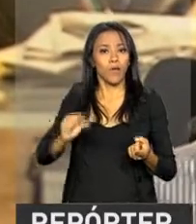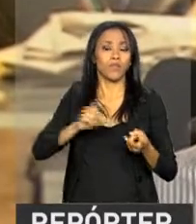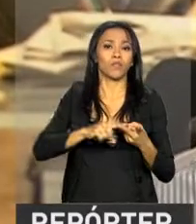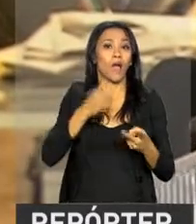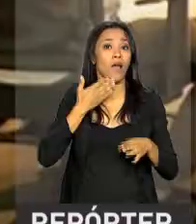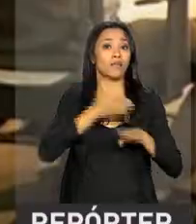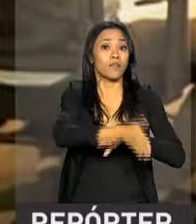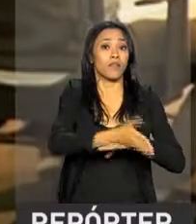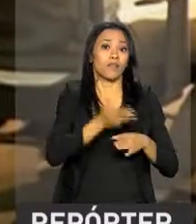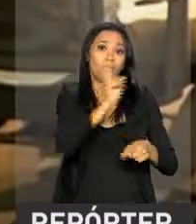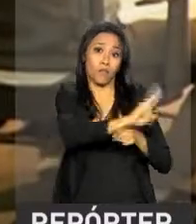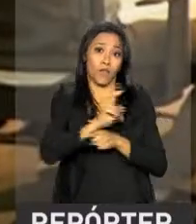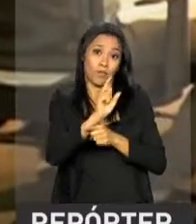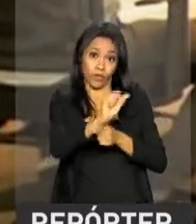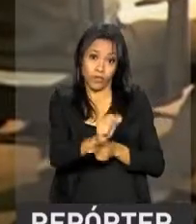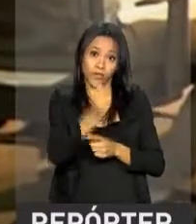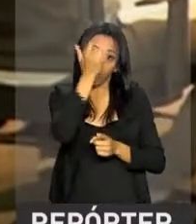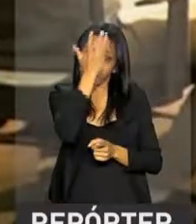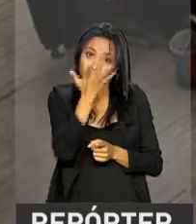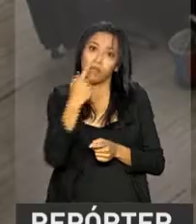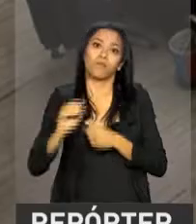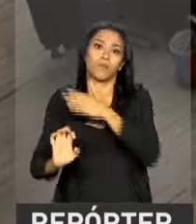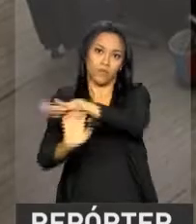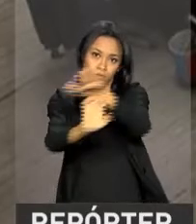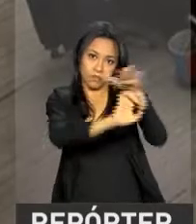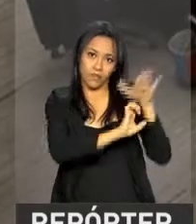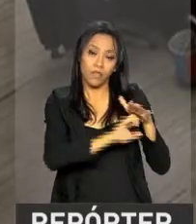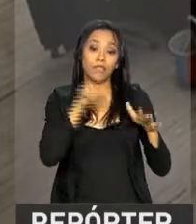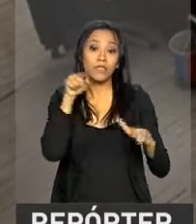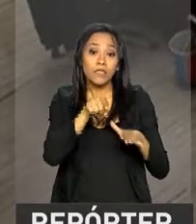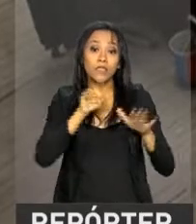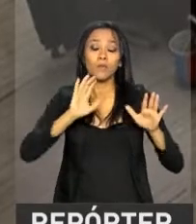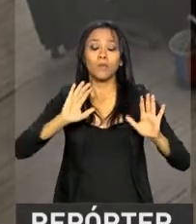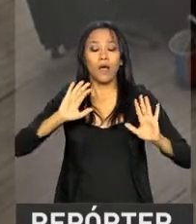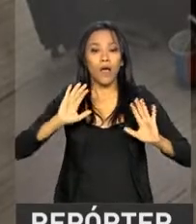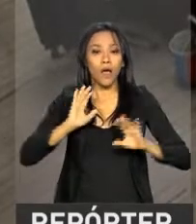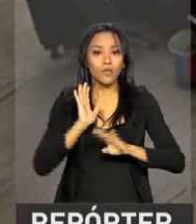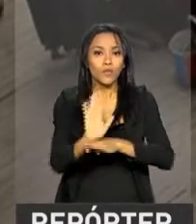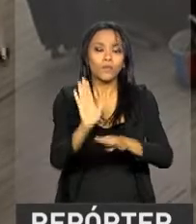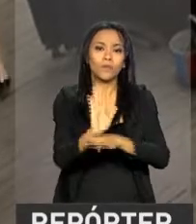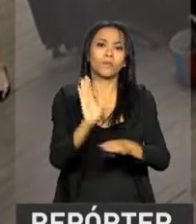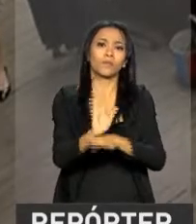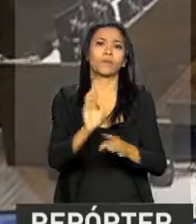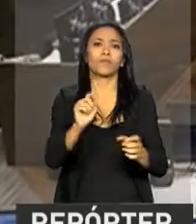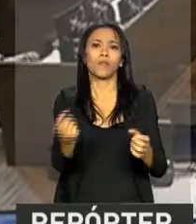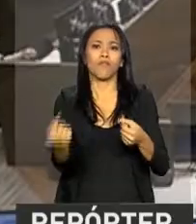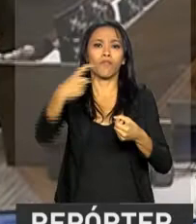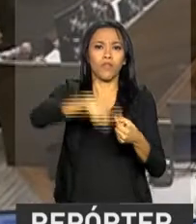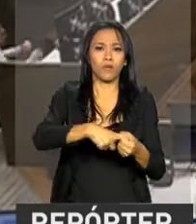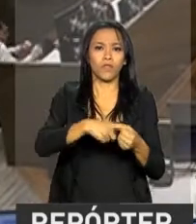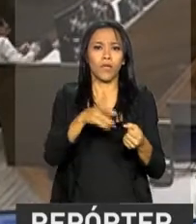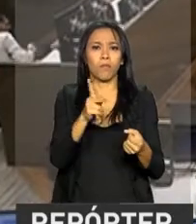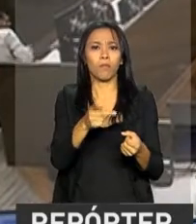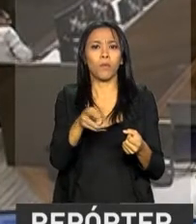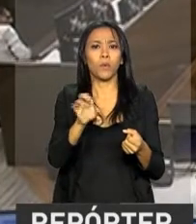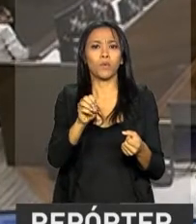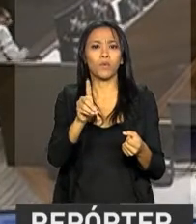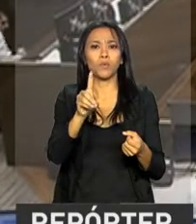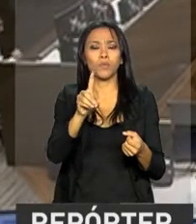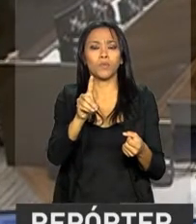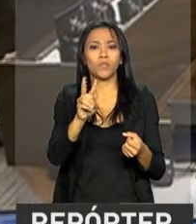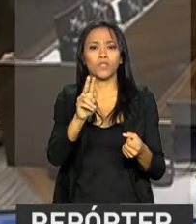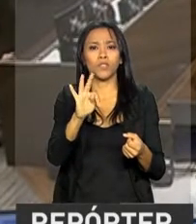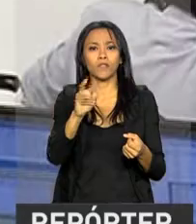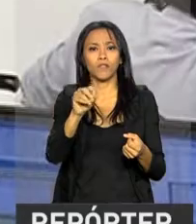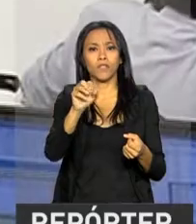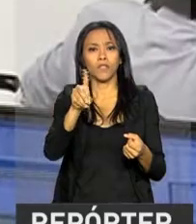e os investimentos por parte das empresas o que contribui com a retomada das atividades produtivas e com a economia aquecida e